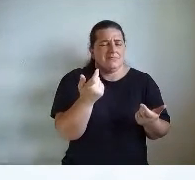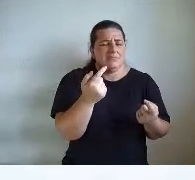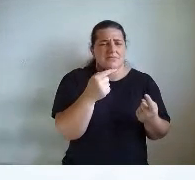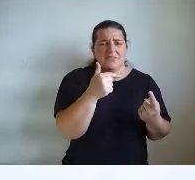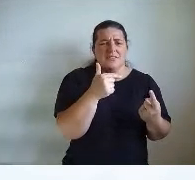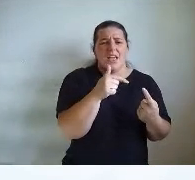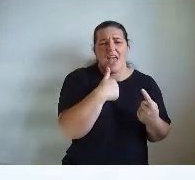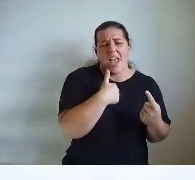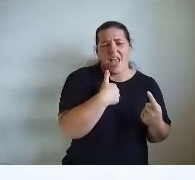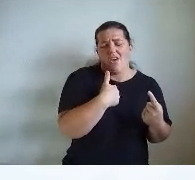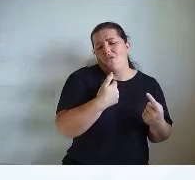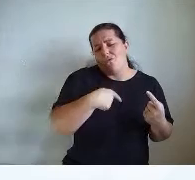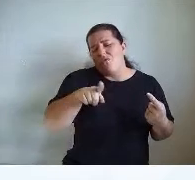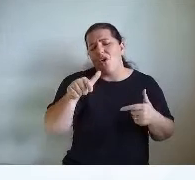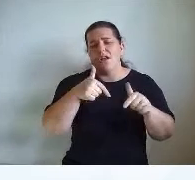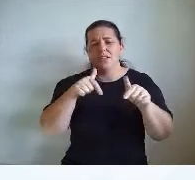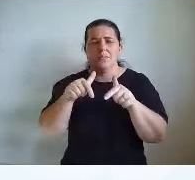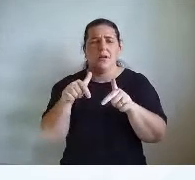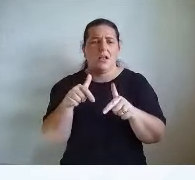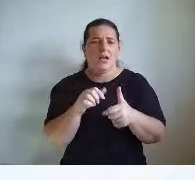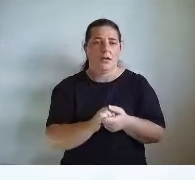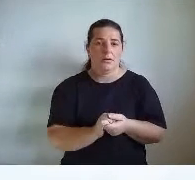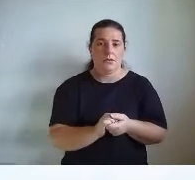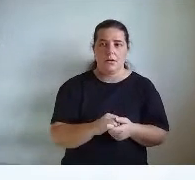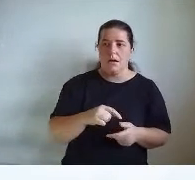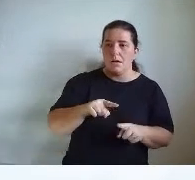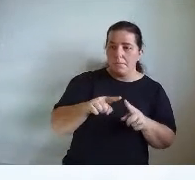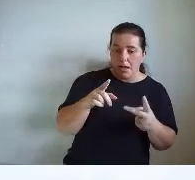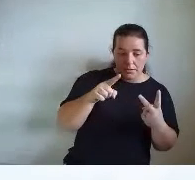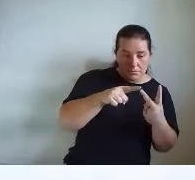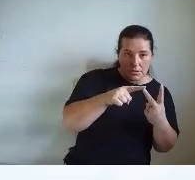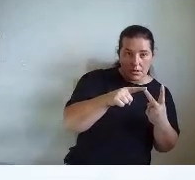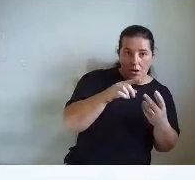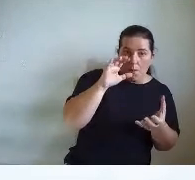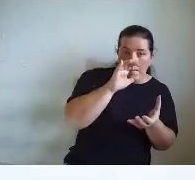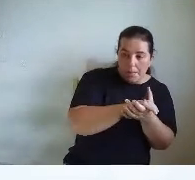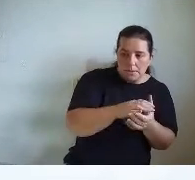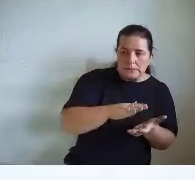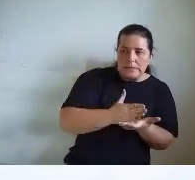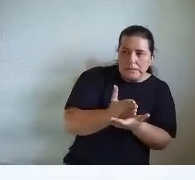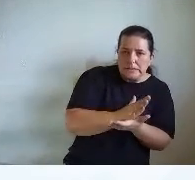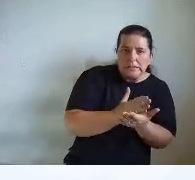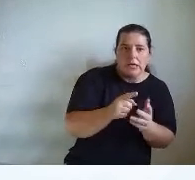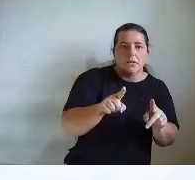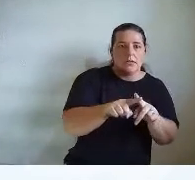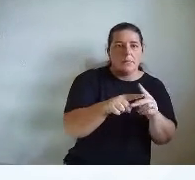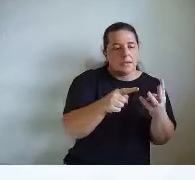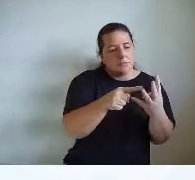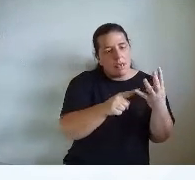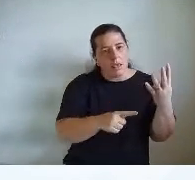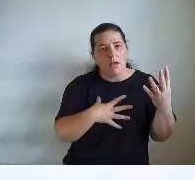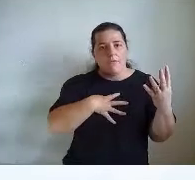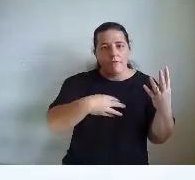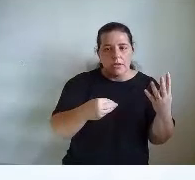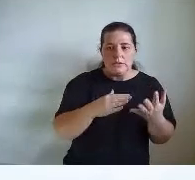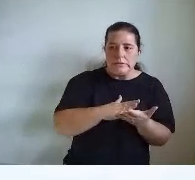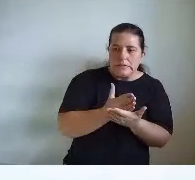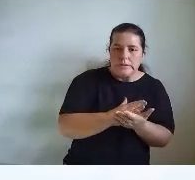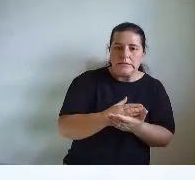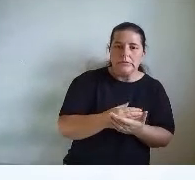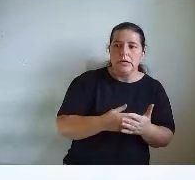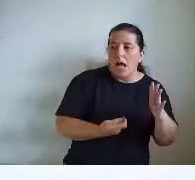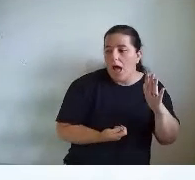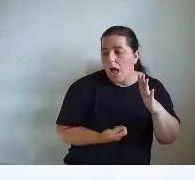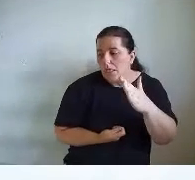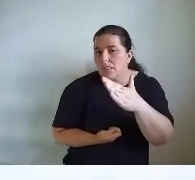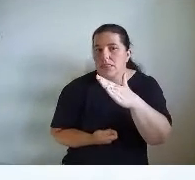os filhos ficam incomodados com isso, e eles é que denunciam, porque ela mesma, né, até nessa que a gente chama assim, o sequestro da